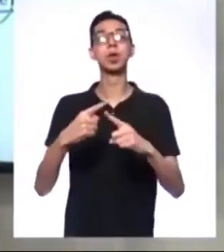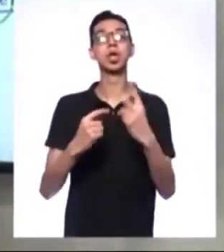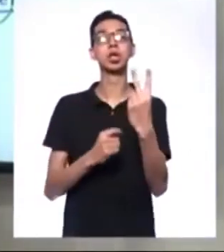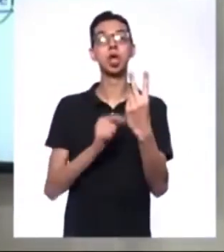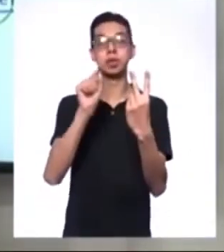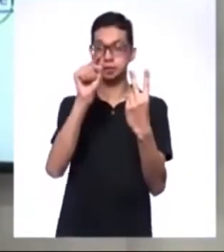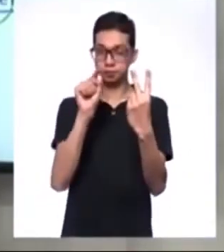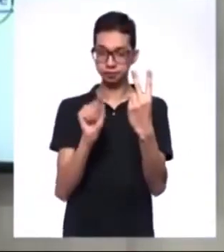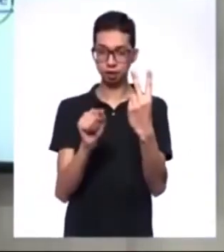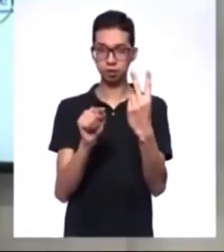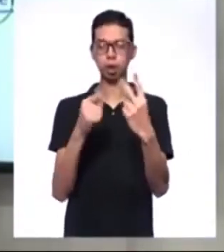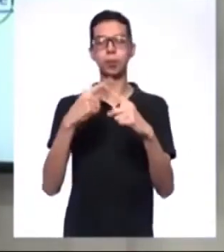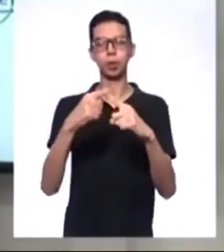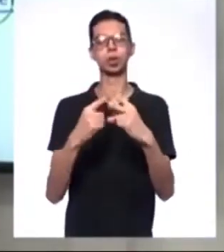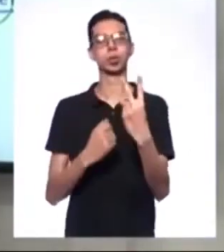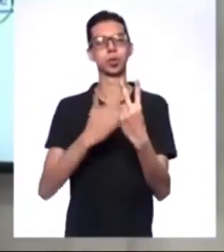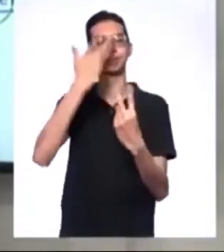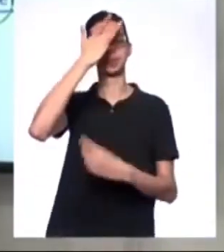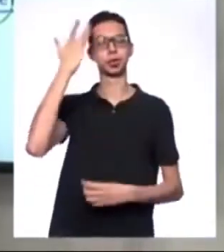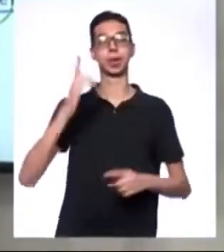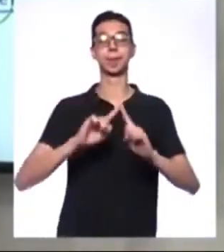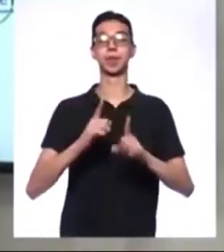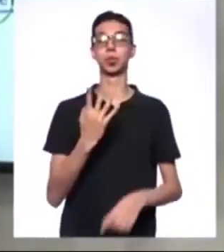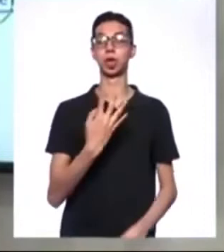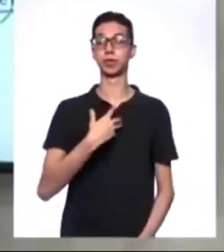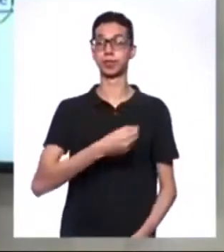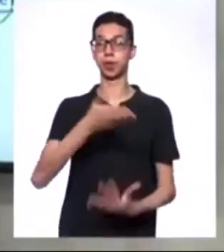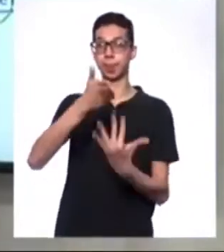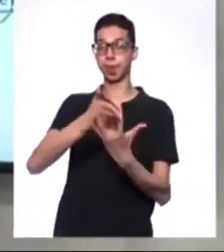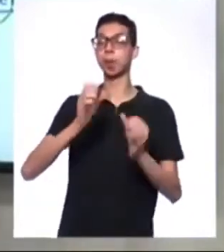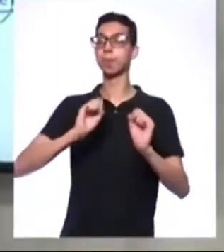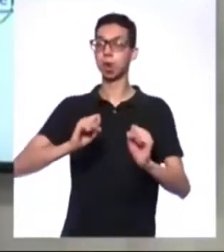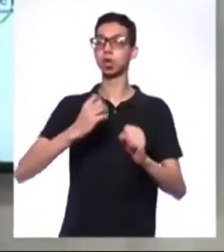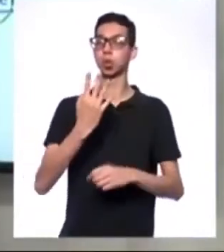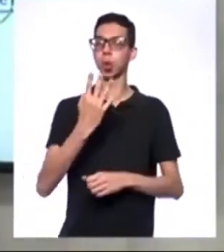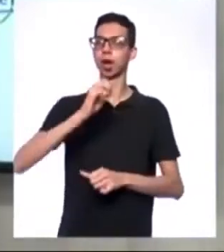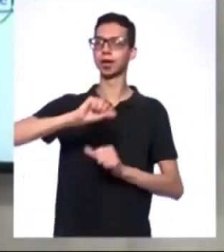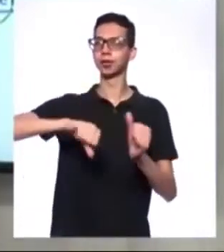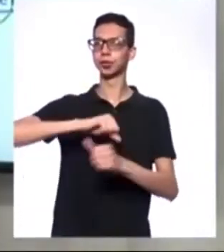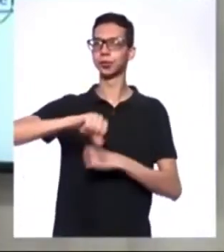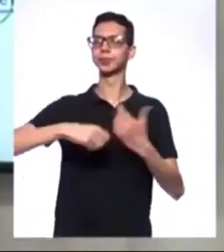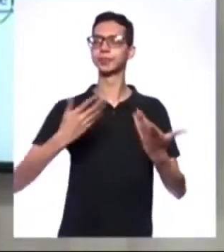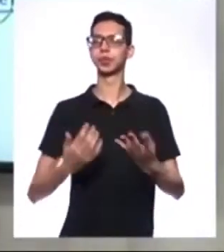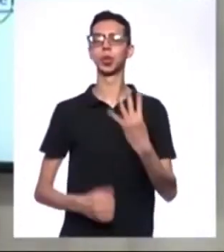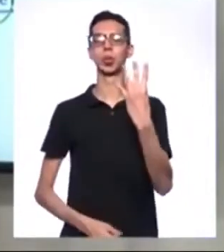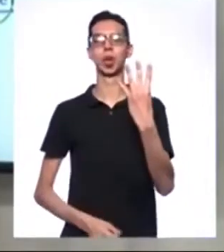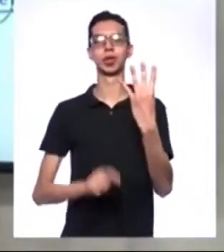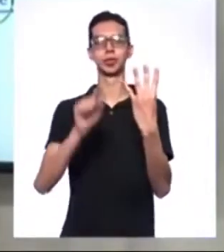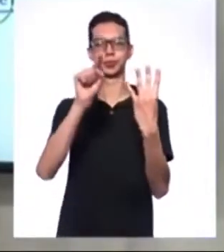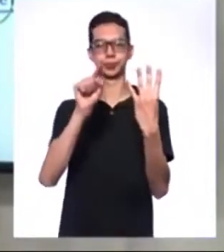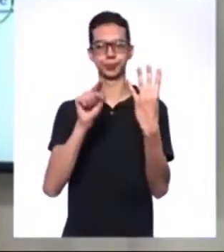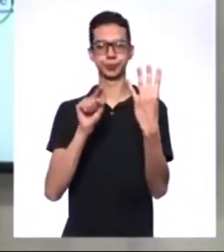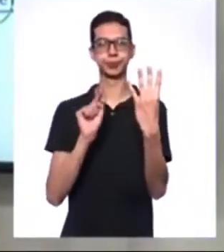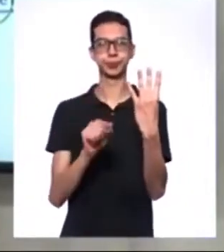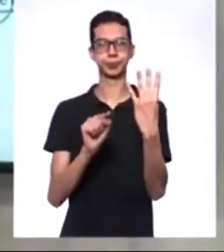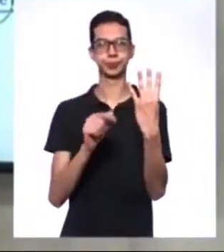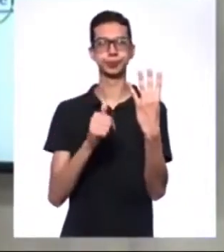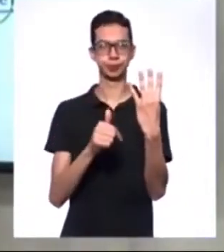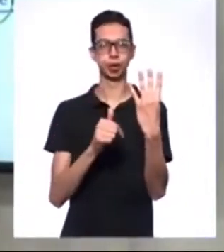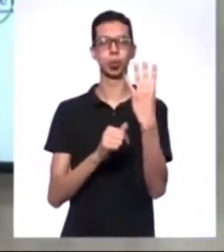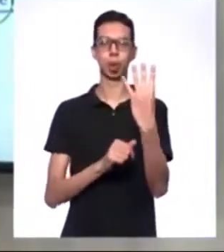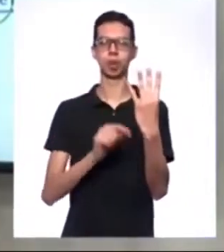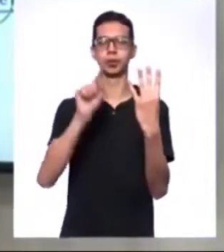agora os quatro filhos no meio eles podem trocar de lugar 4 fatorial não é 4